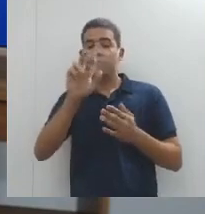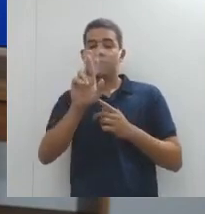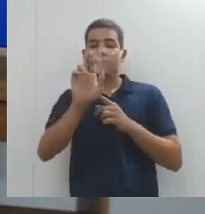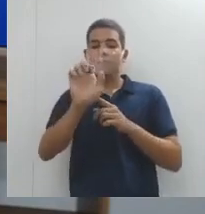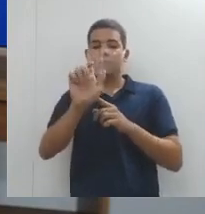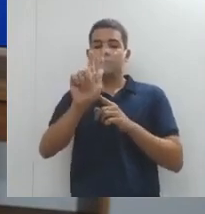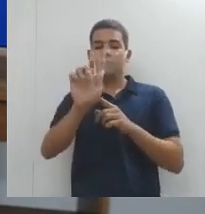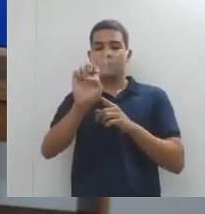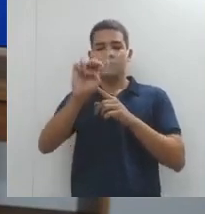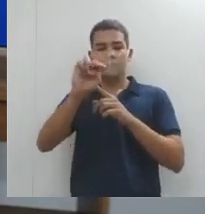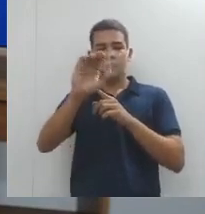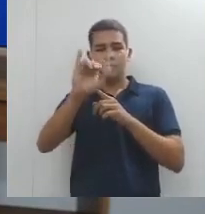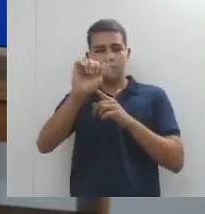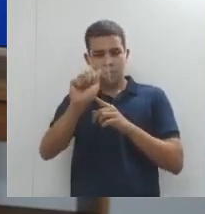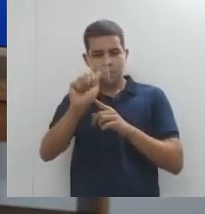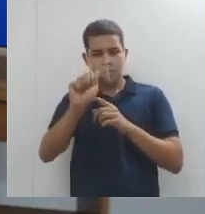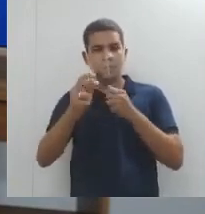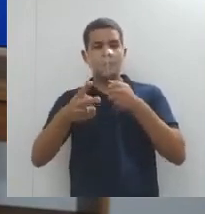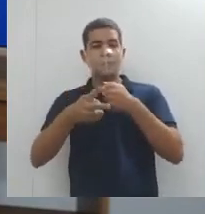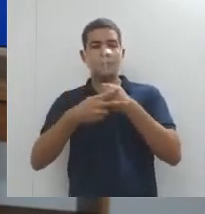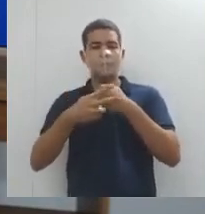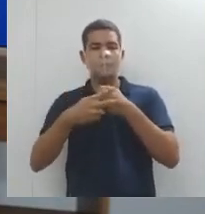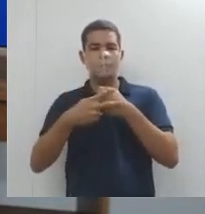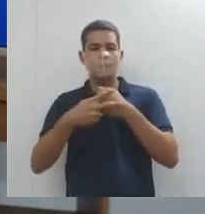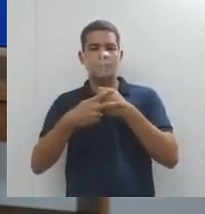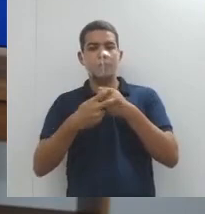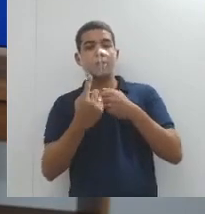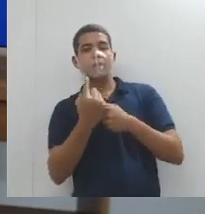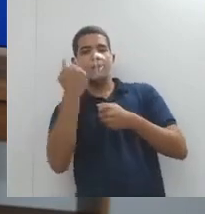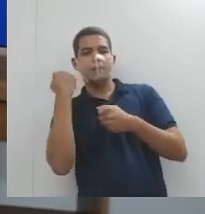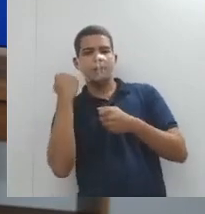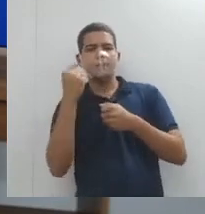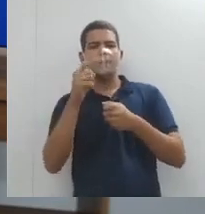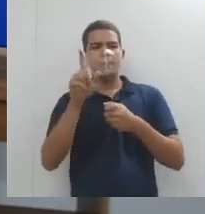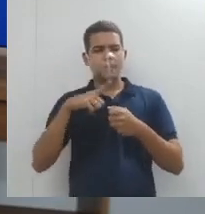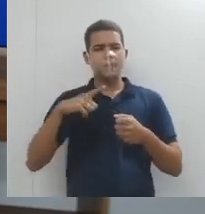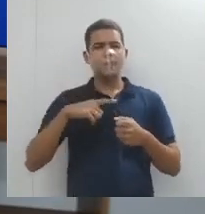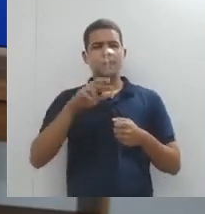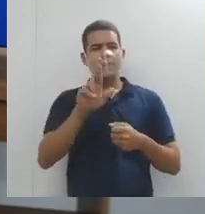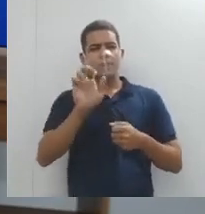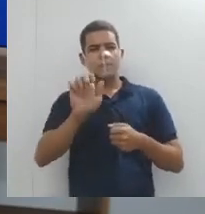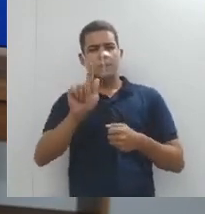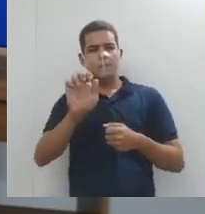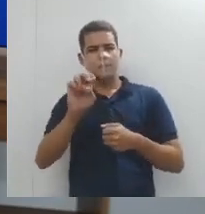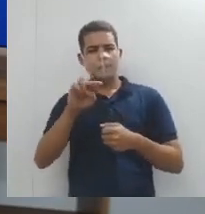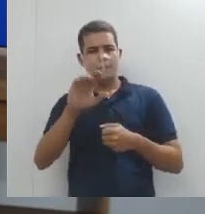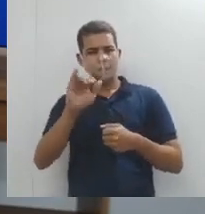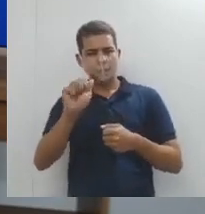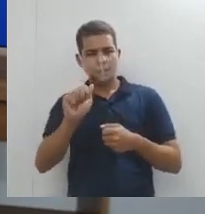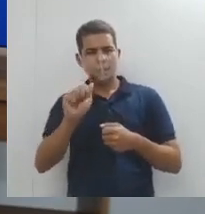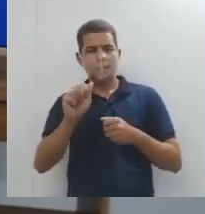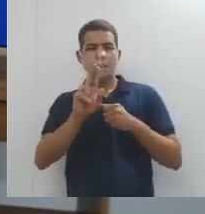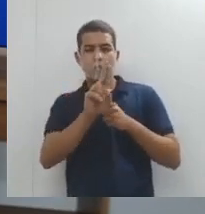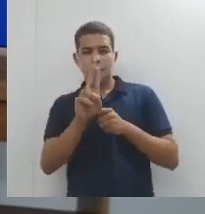dando continuidade à regência nominal que foi trabalhada na aula anterior de língua portuguesa,